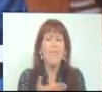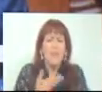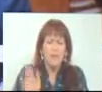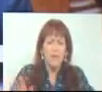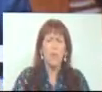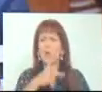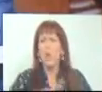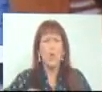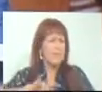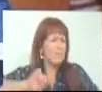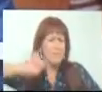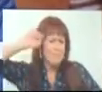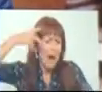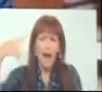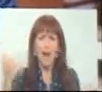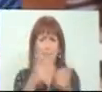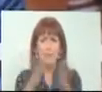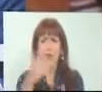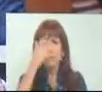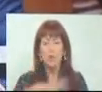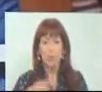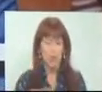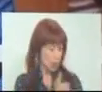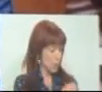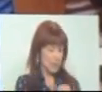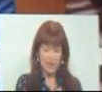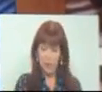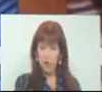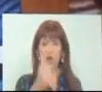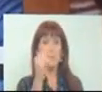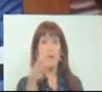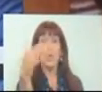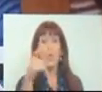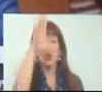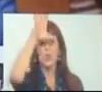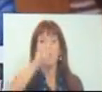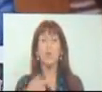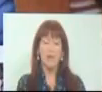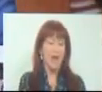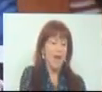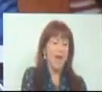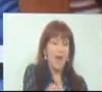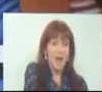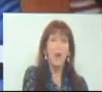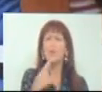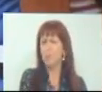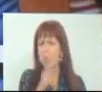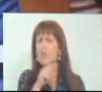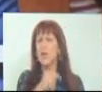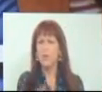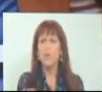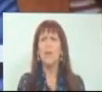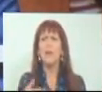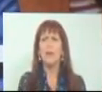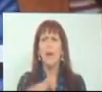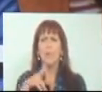dívida que atrofia todos os portugueses. Entre 2005 e 2011, o governo anterior teve amplas oportunidades para preparar